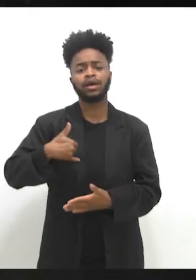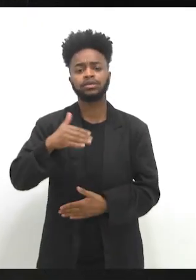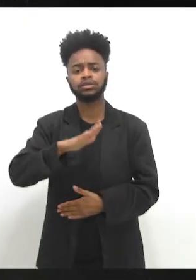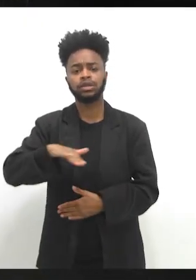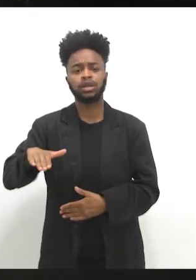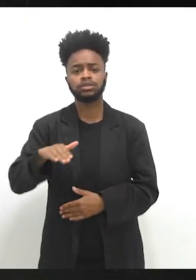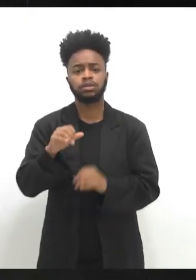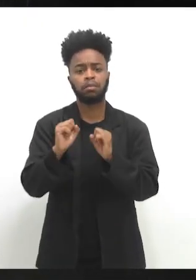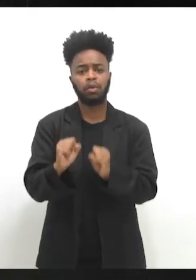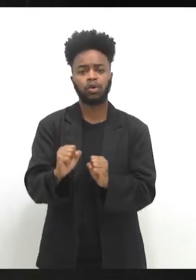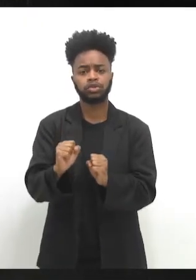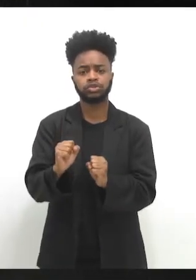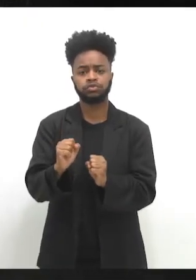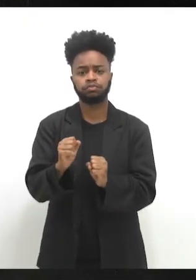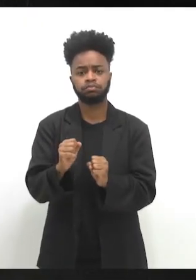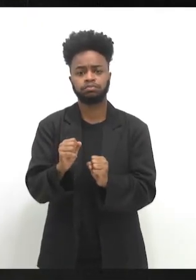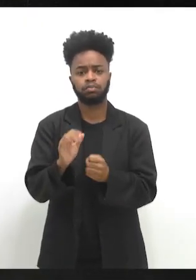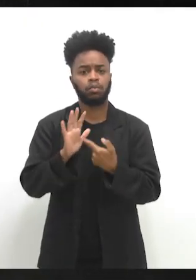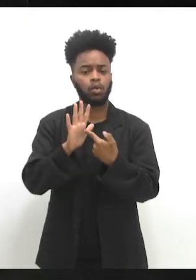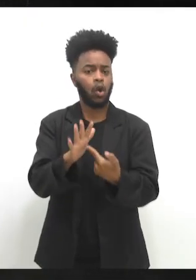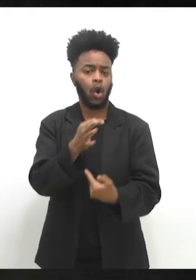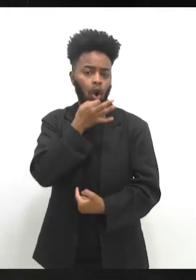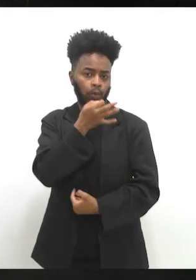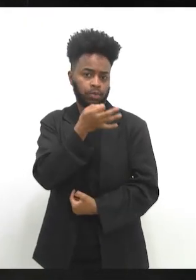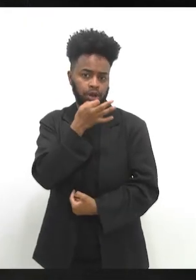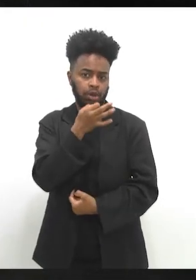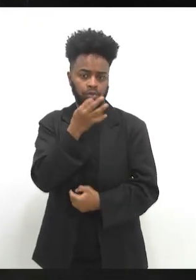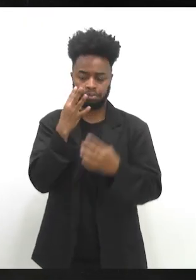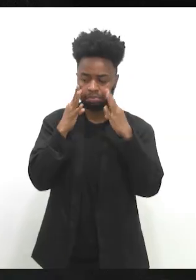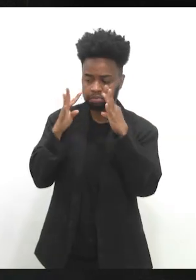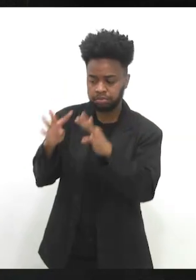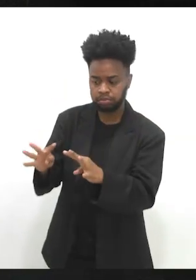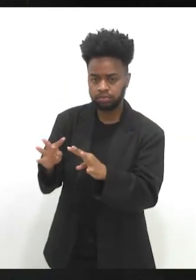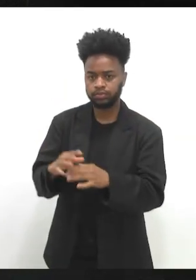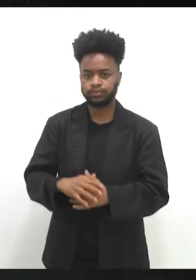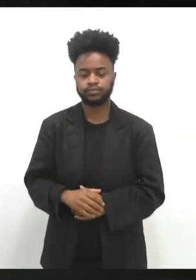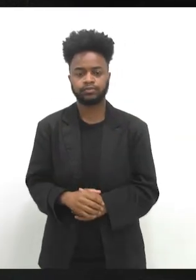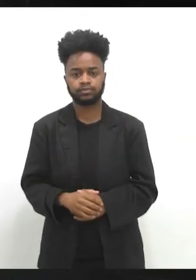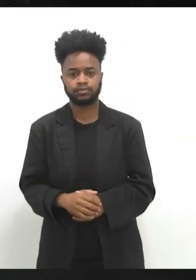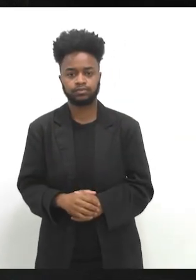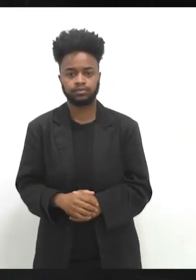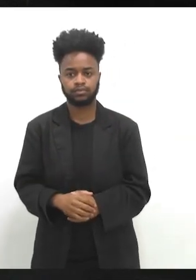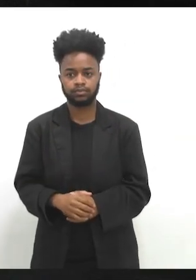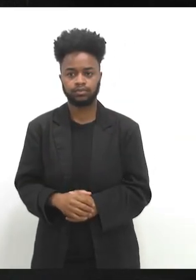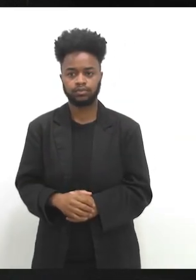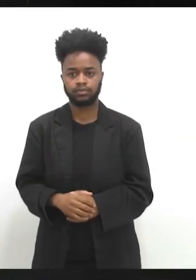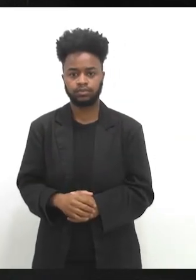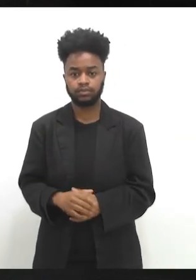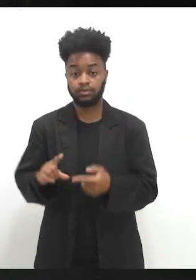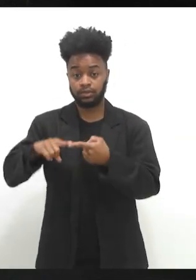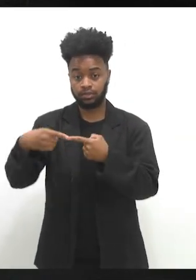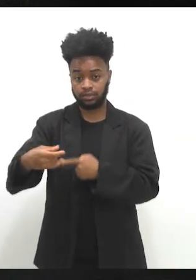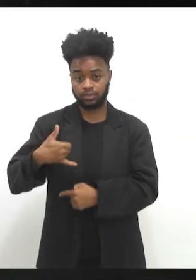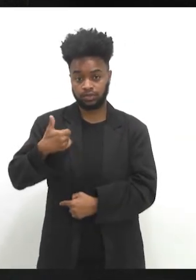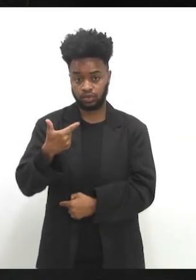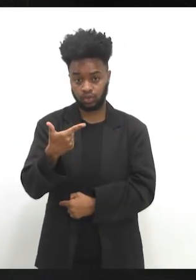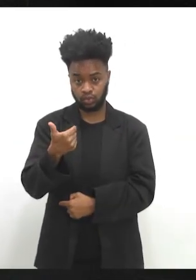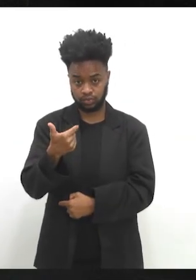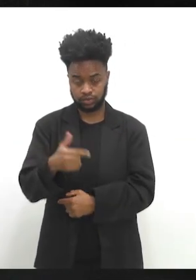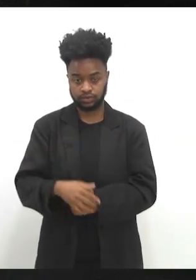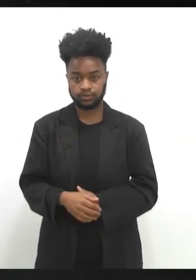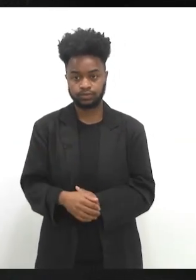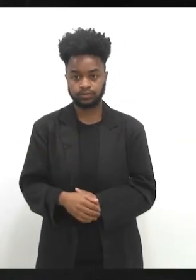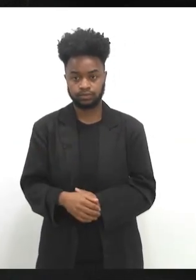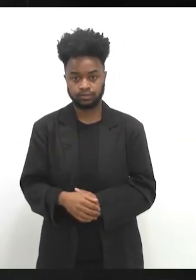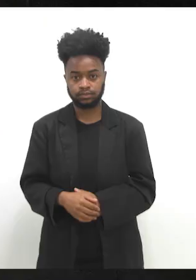a criança tem uma voz e ser ouvida? A voz dela é levada em consideração? A partir dos 12 anos de idade.